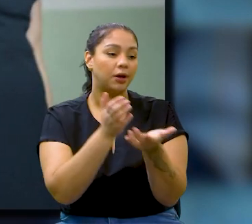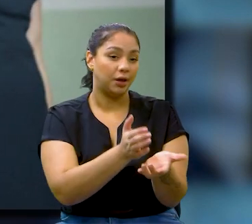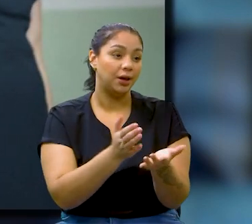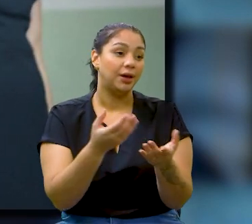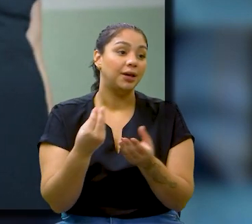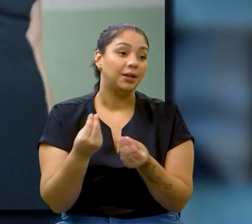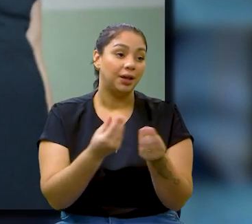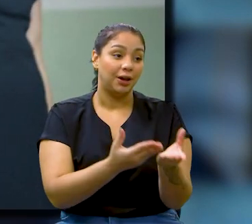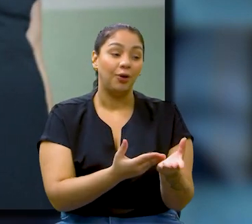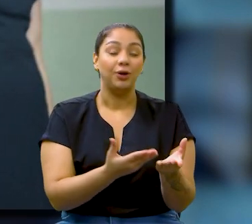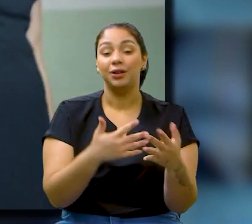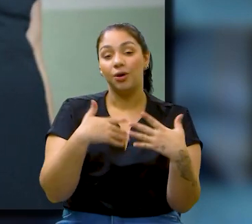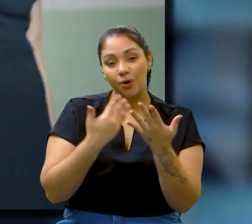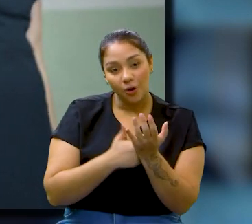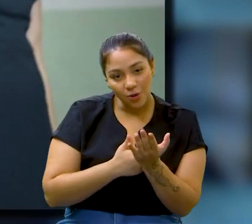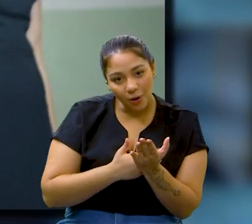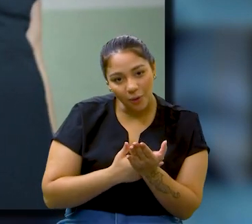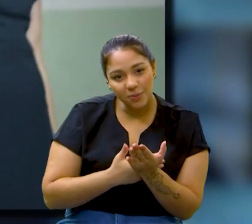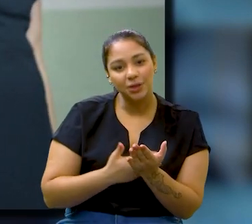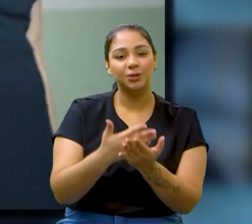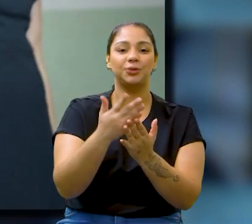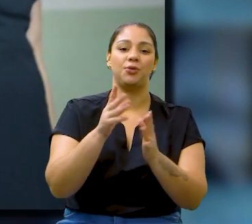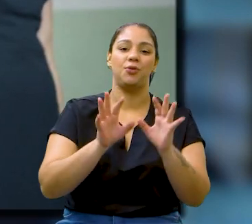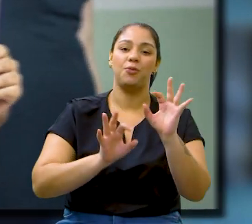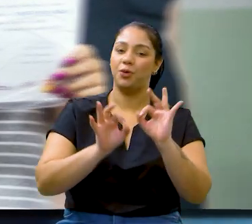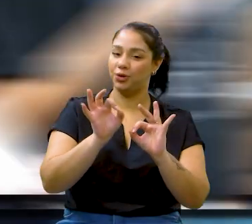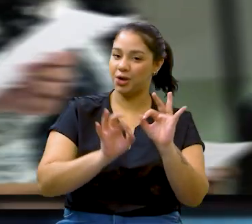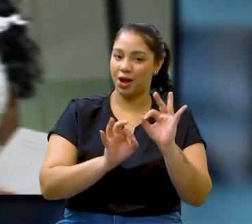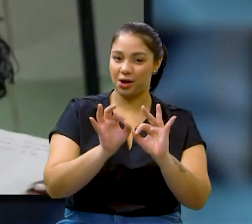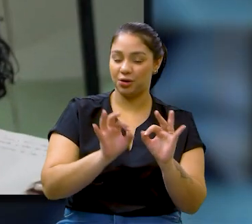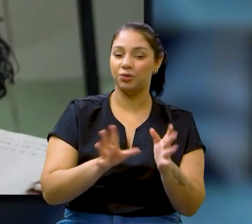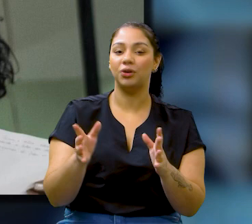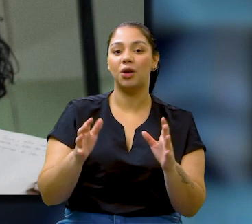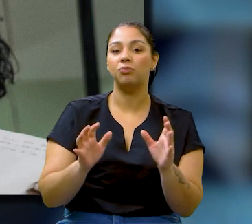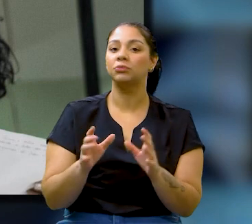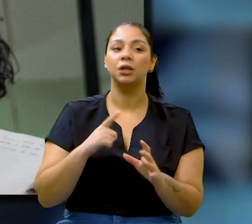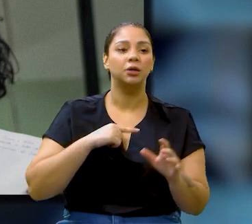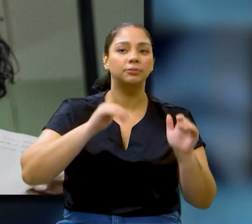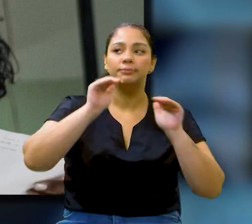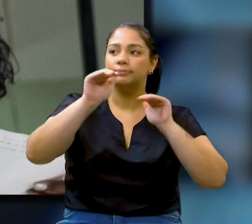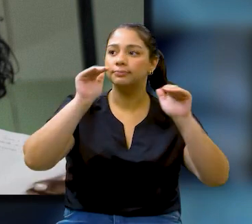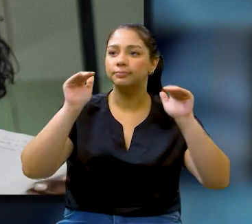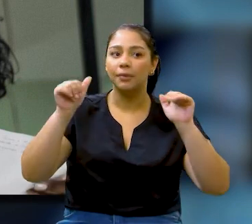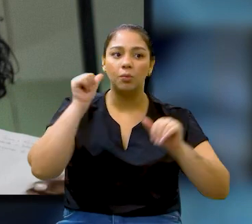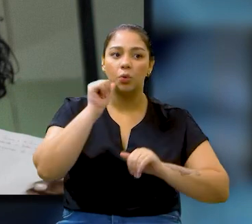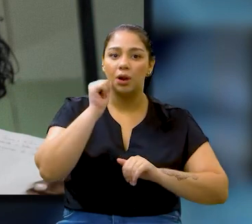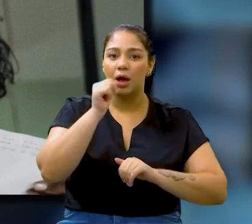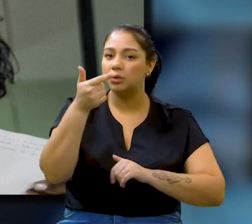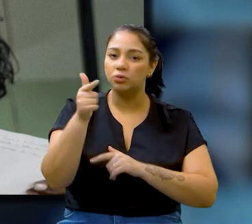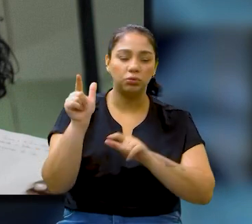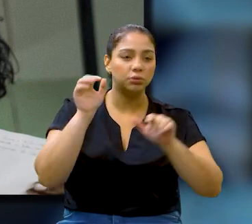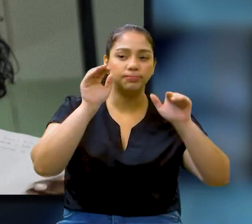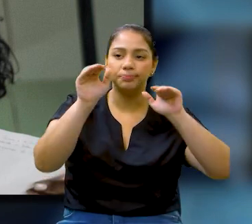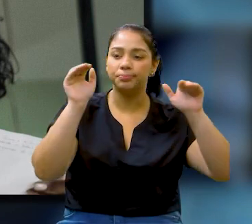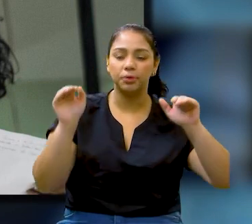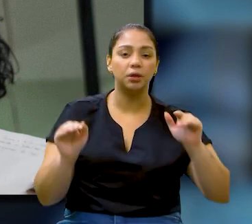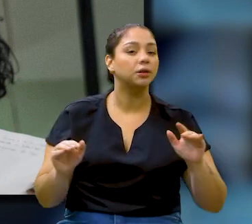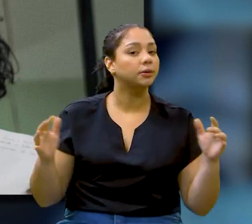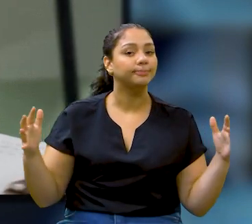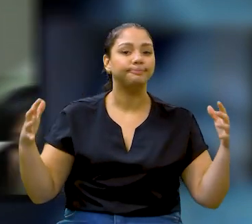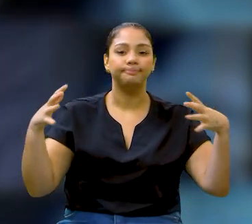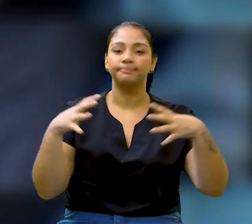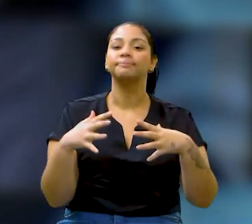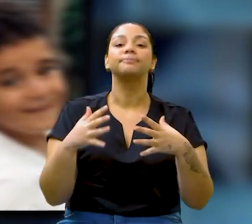assim começou o Semente Esperança, porque disso ela reuniu um grupo de mulheres